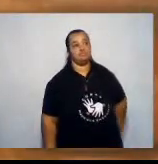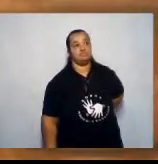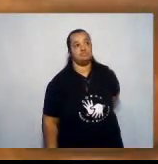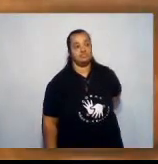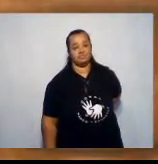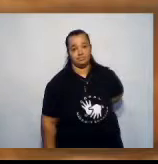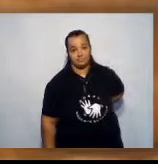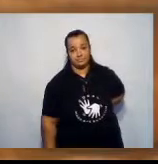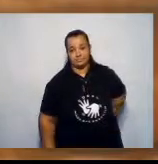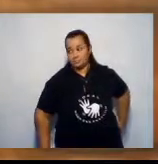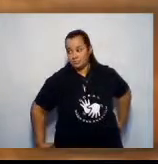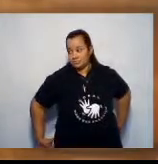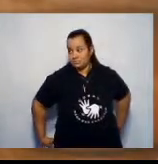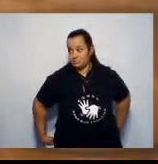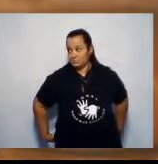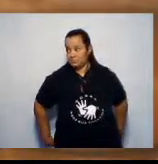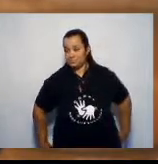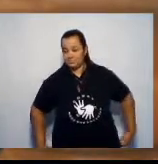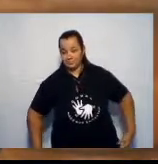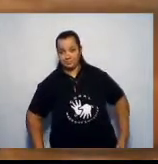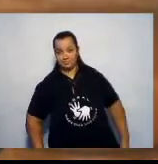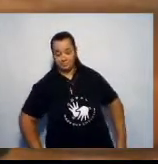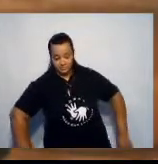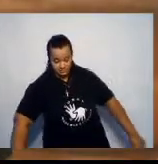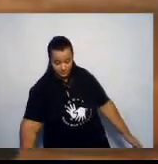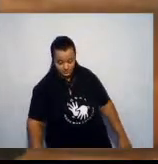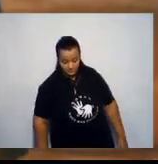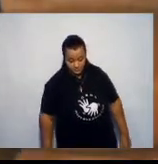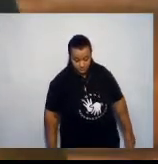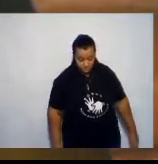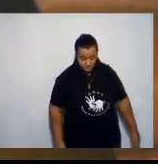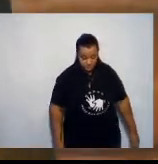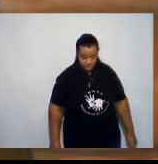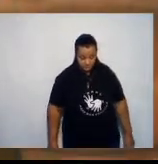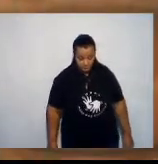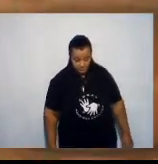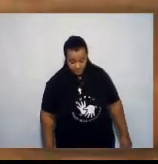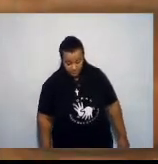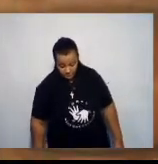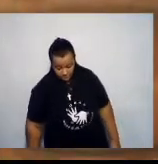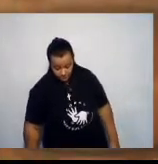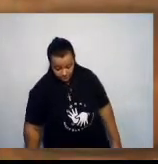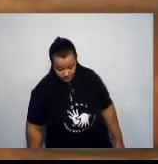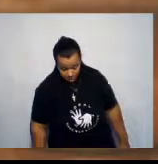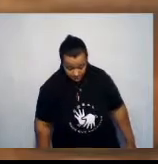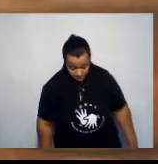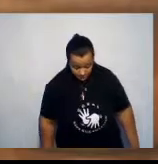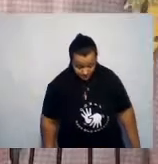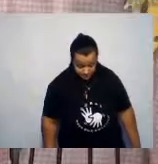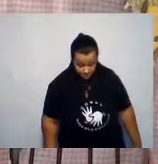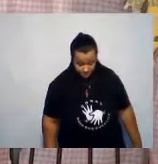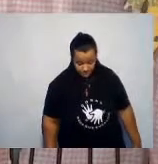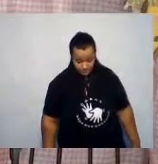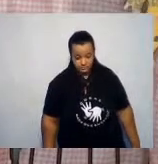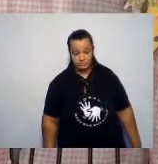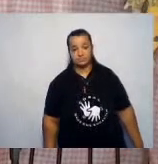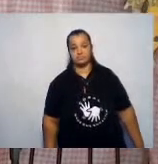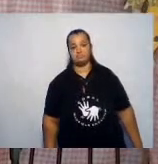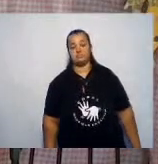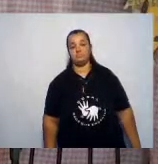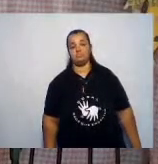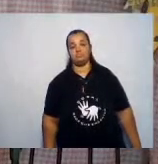lindo do Brasil. Ô, gordinho. O Felipe, obrigado, Felipão. Tamo junto, viu, Marcos? Fê, obrigado, viu? Saudade de você, fera viu? Demais, sempre